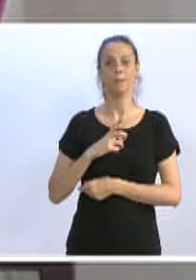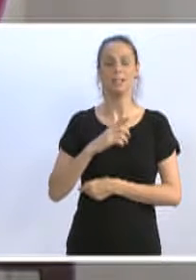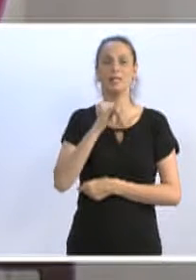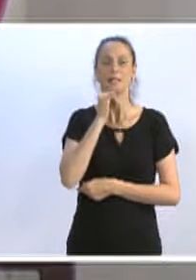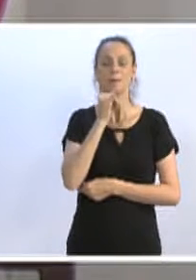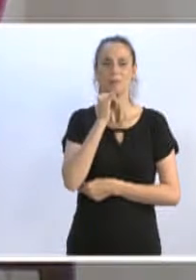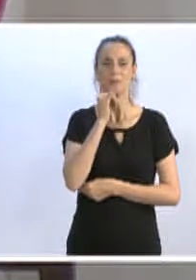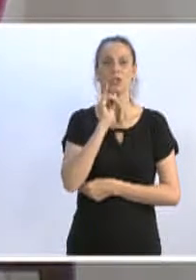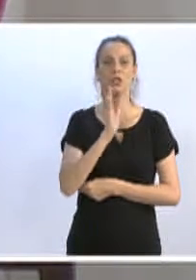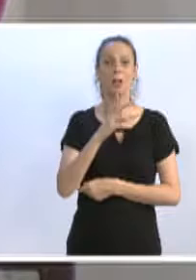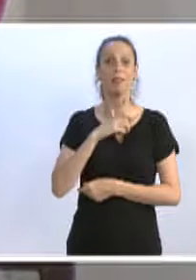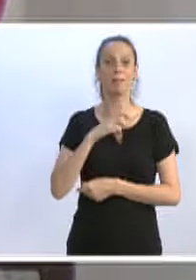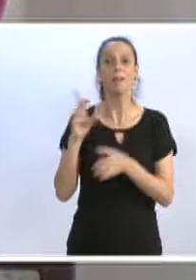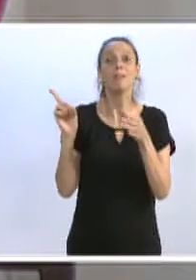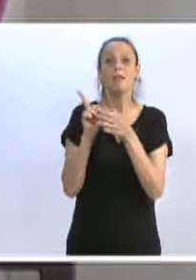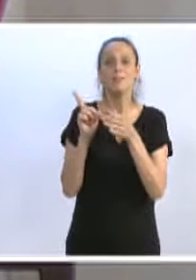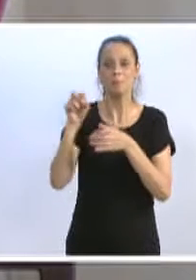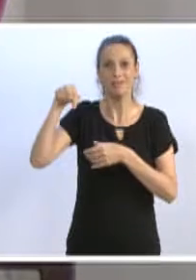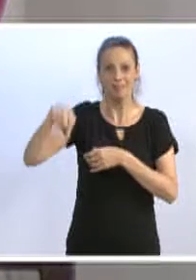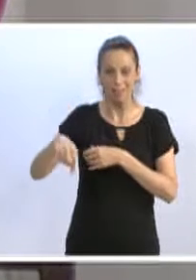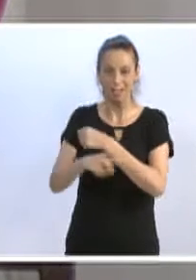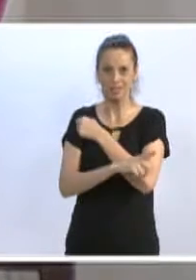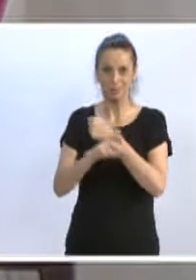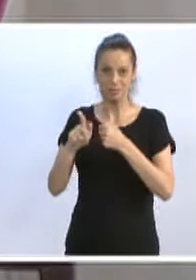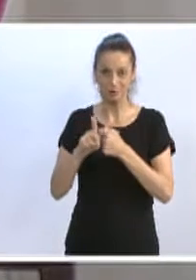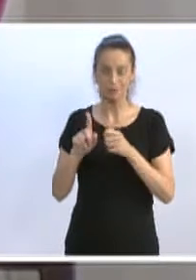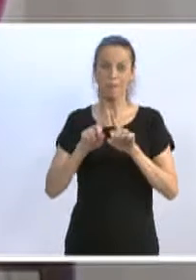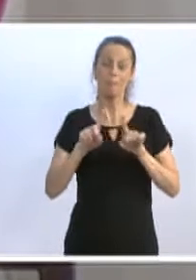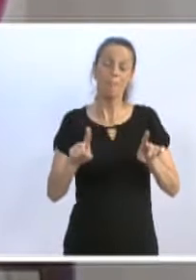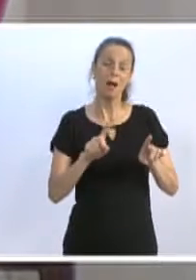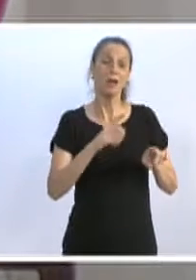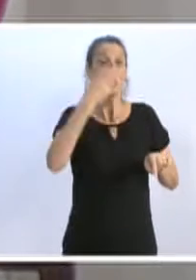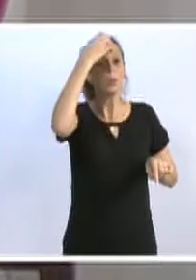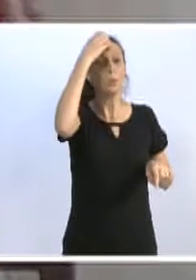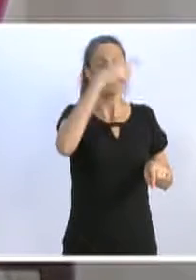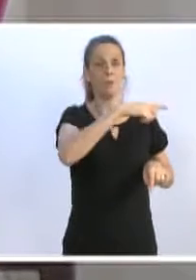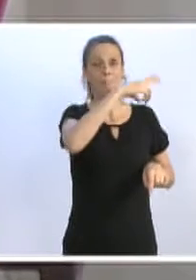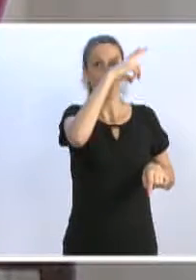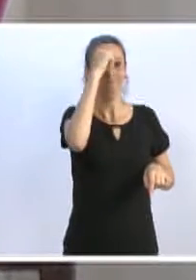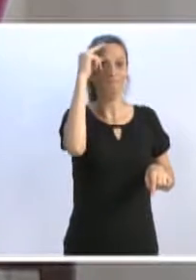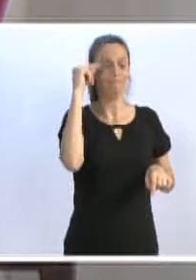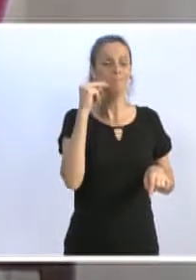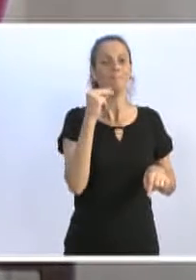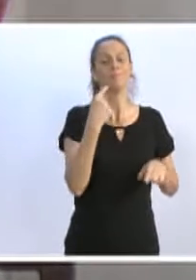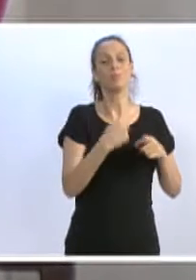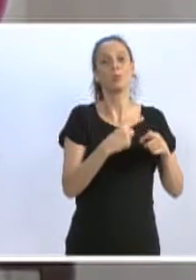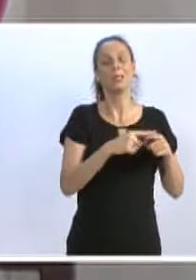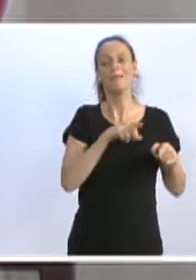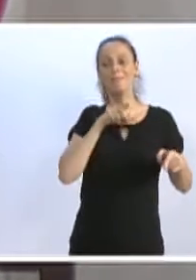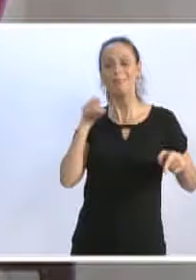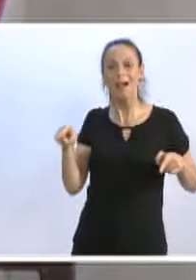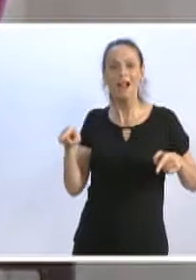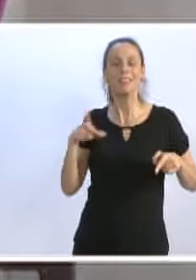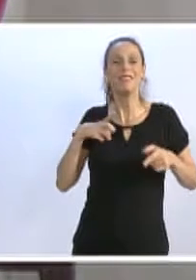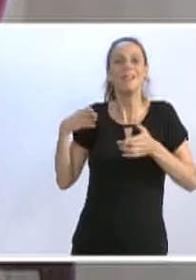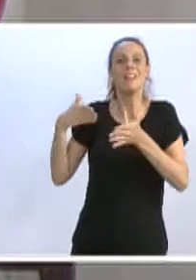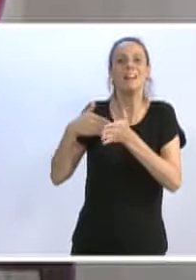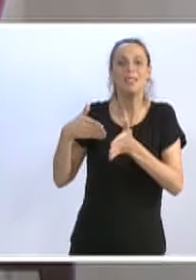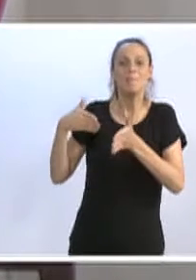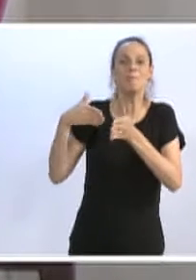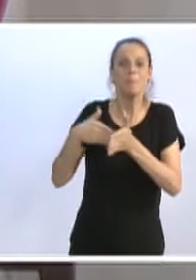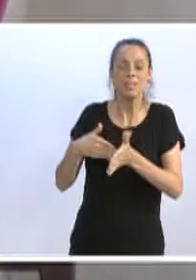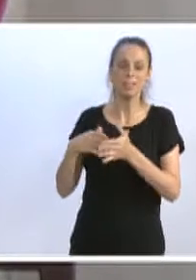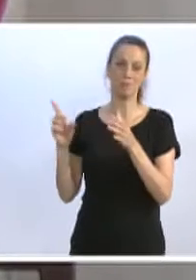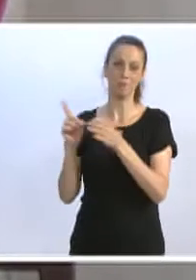né é uma culpa e infelizmente uma culpa da administração que não dá mais autonomia de gestão recentemente falei com o secretário paulo